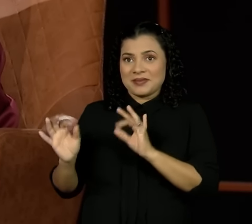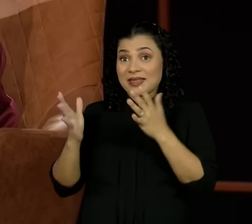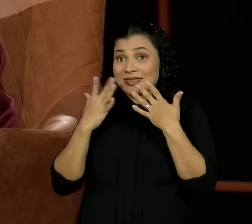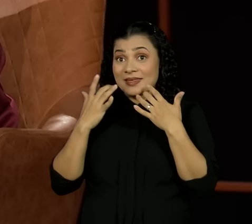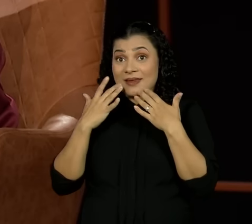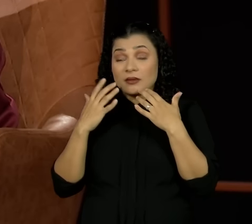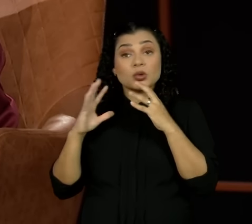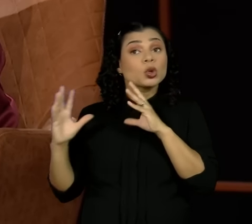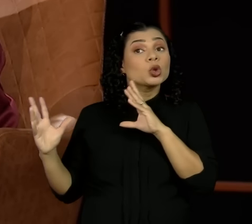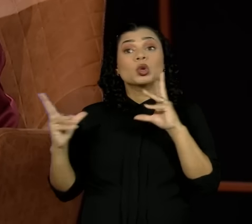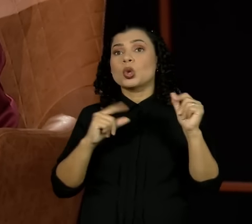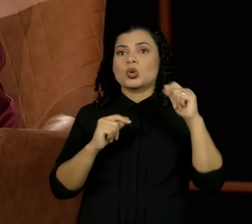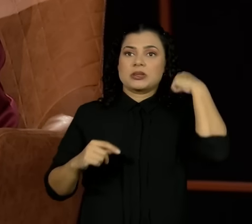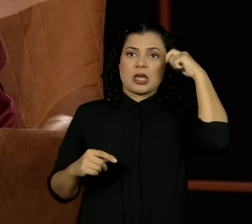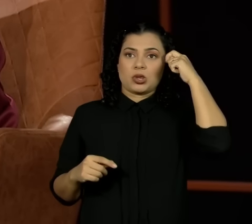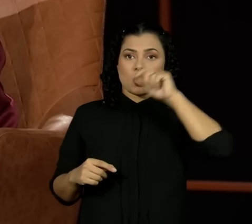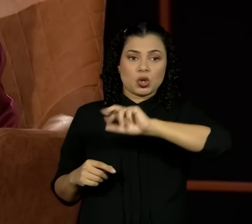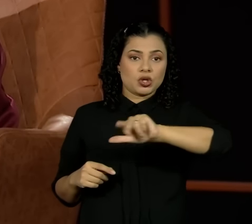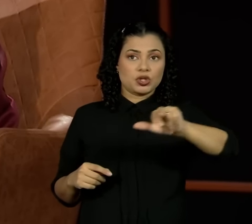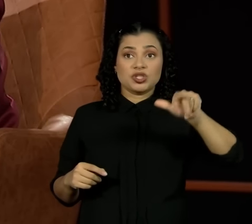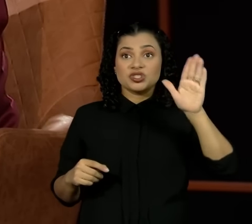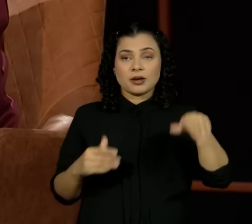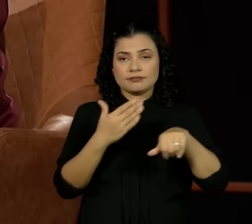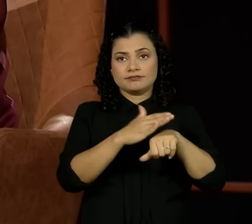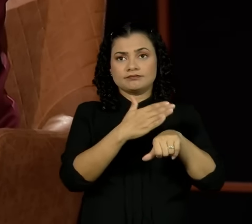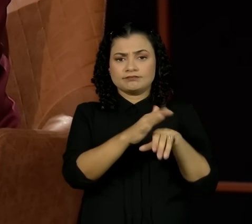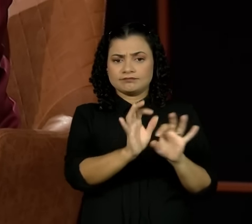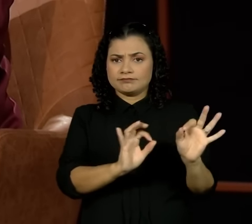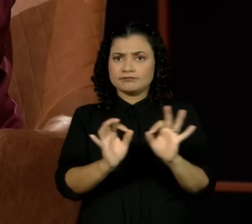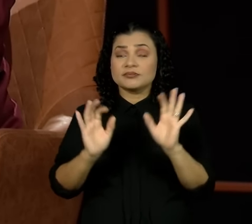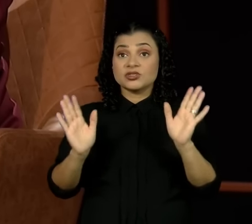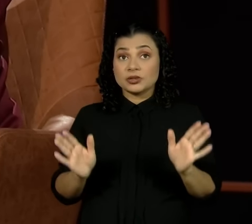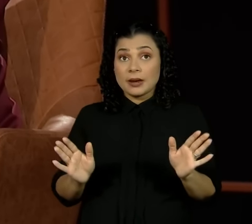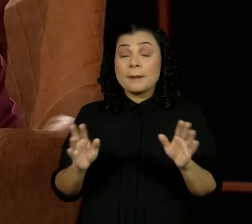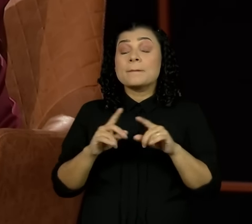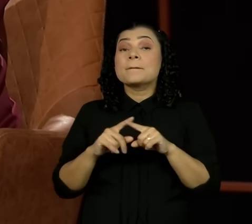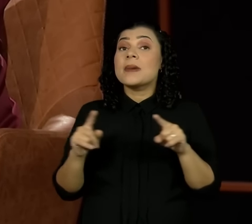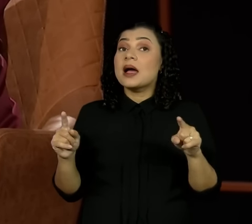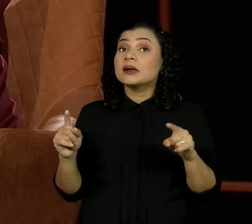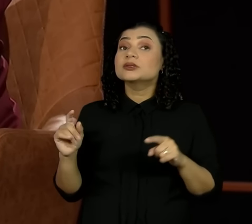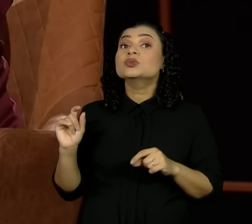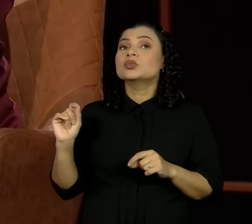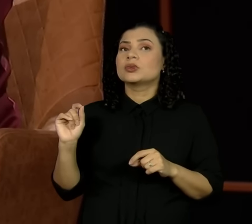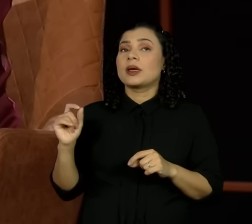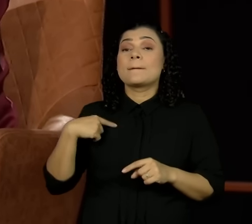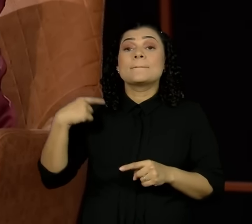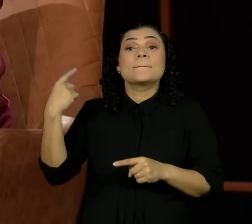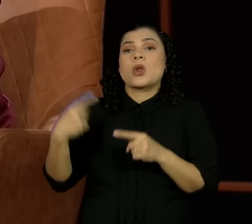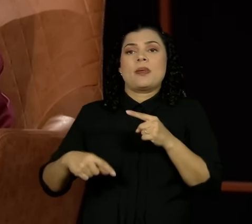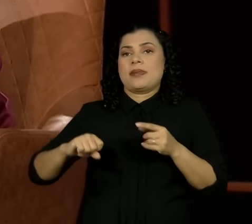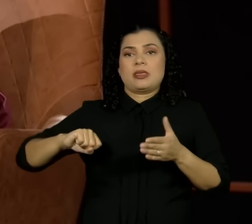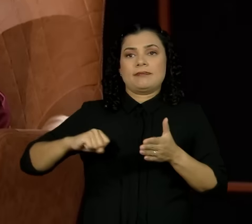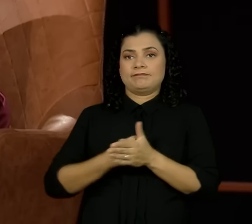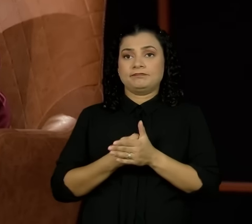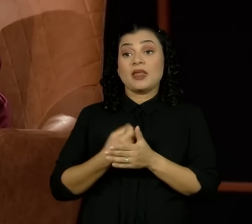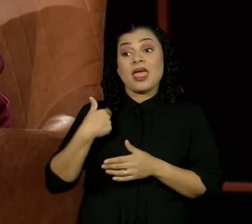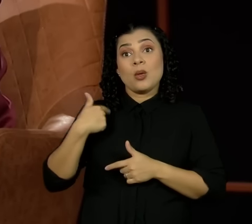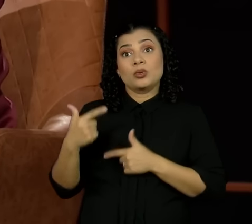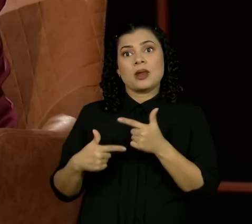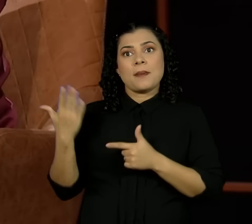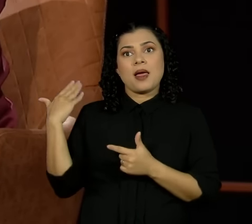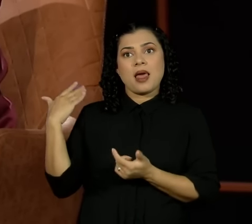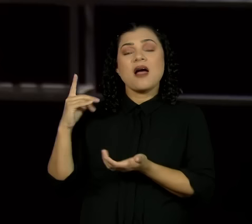todos os atores já estão falecidos. Era uma linda montagem, mas foi proibida. E foi proibida e eu trabalhava numa editora, como editor,